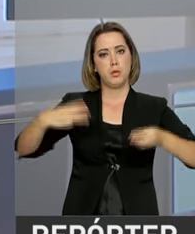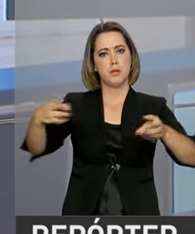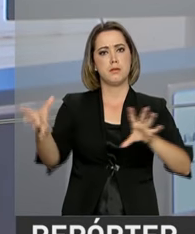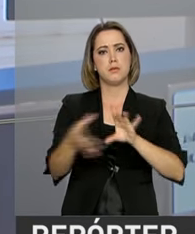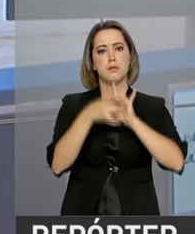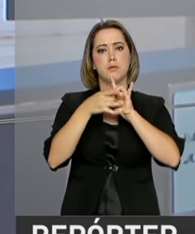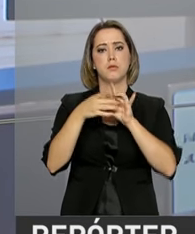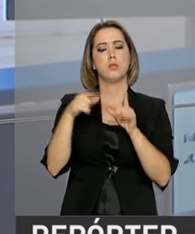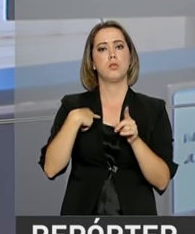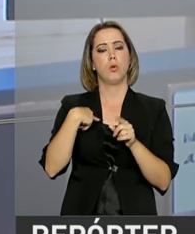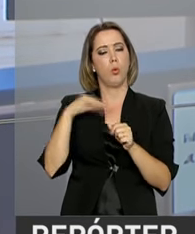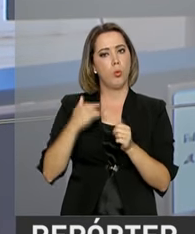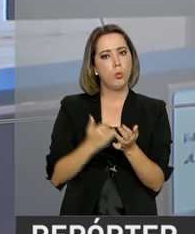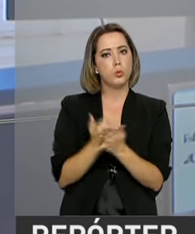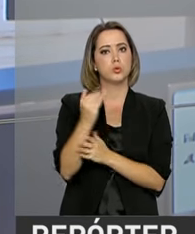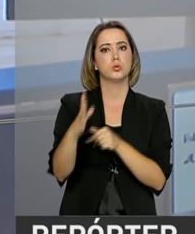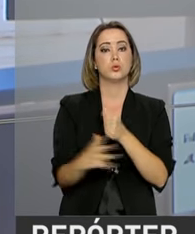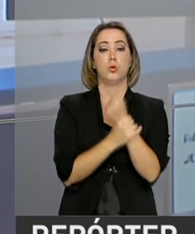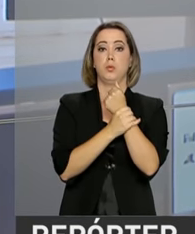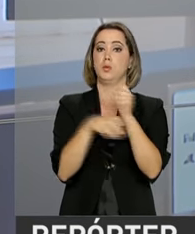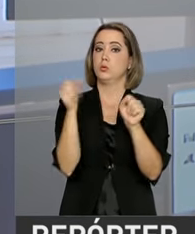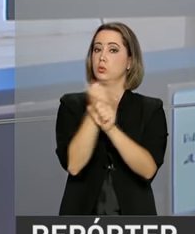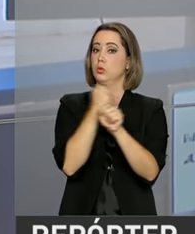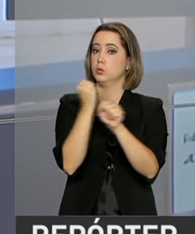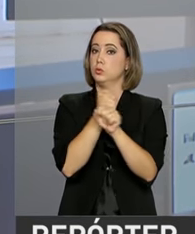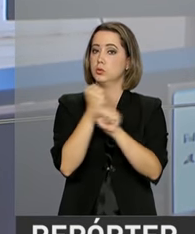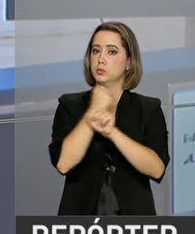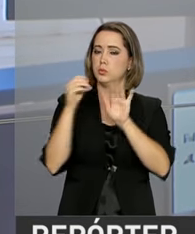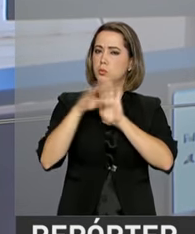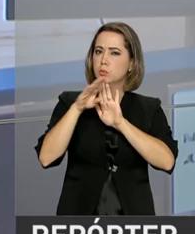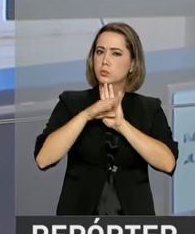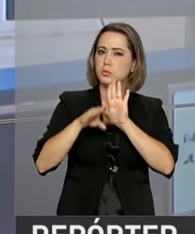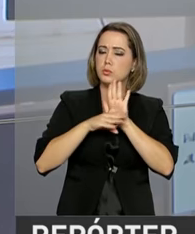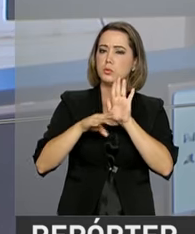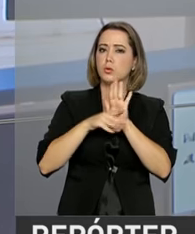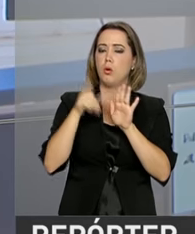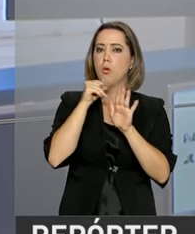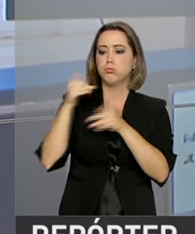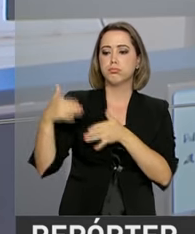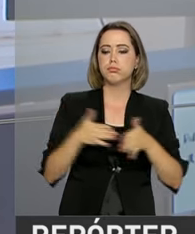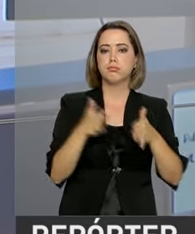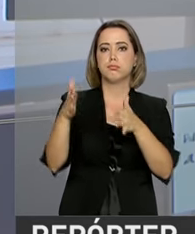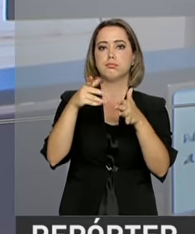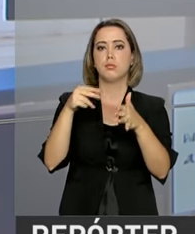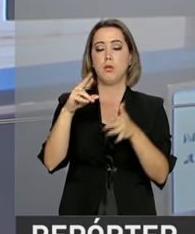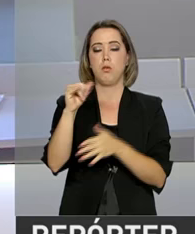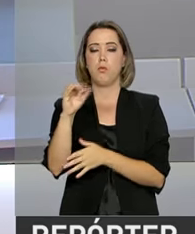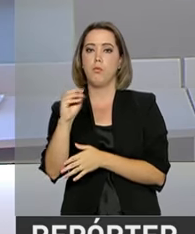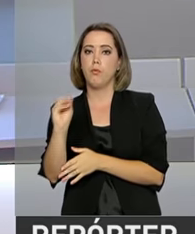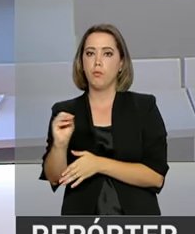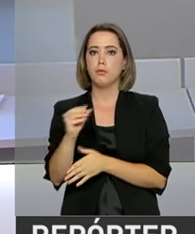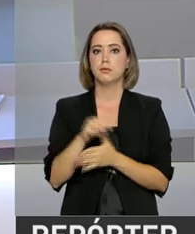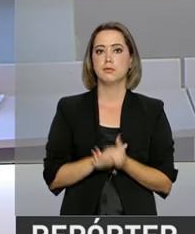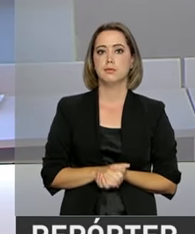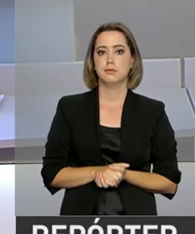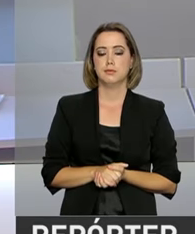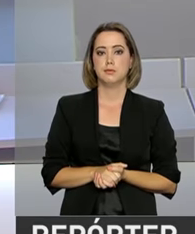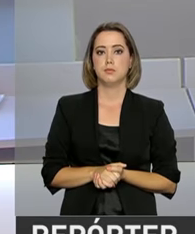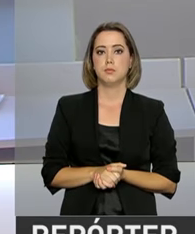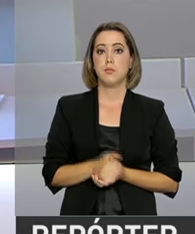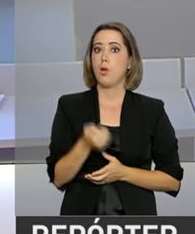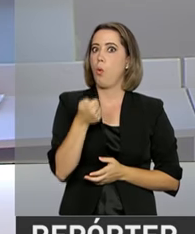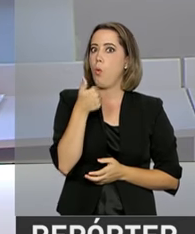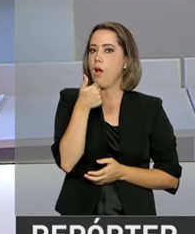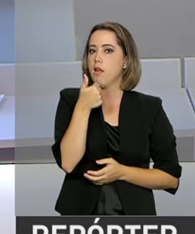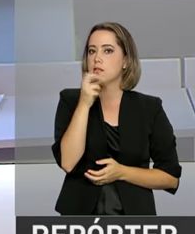comprometido com a segurança das obras do projeto São Francisco com o monitoramento contínuo quase